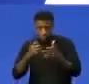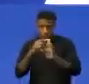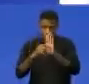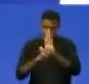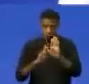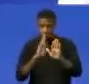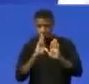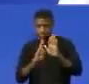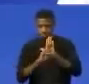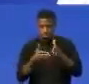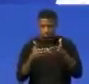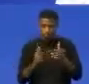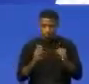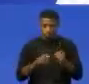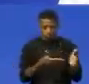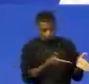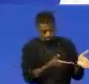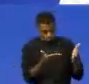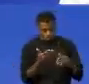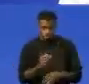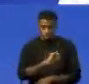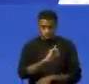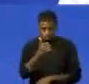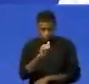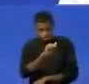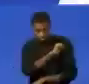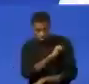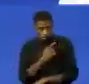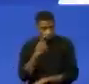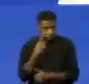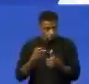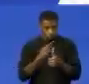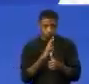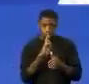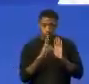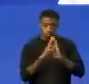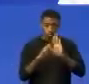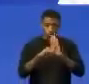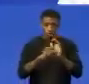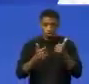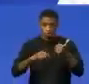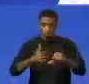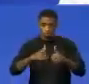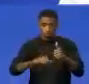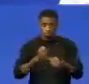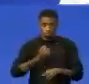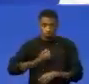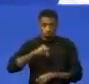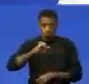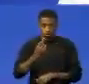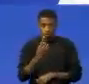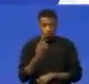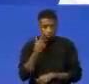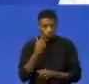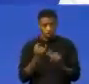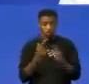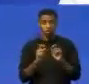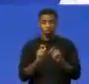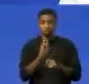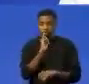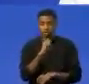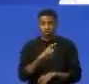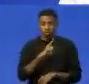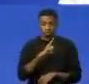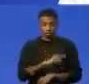professor. Bom, olá, internautas. Então, vamos lá para a primeira questão de Química, questão 91, que falava sobre